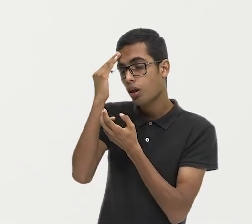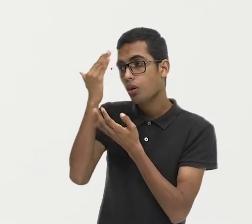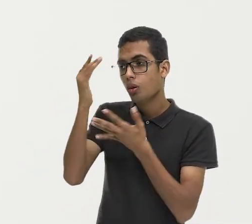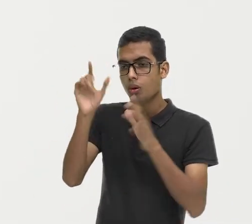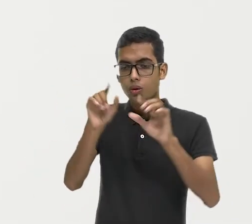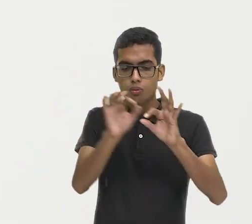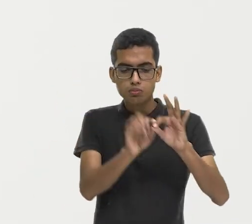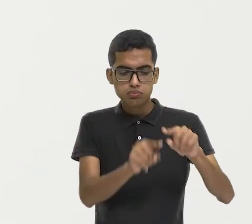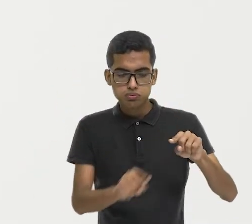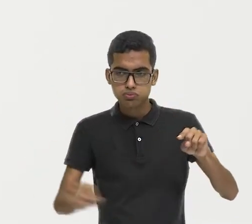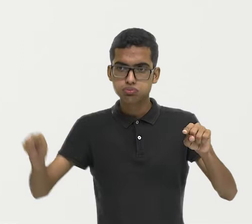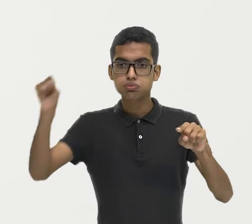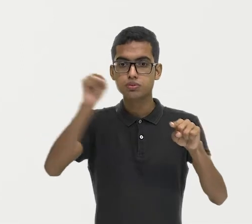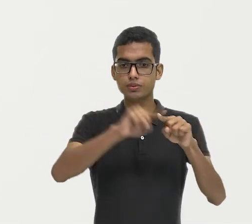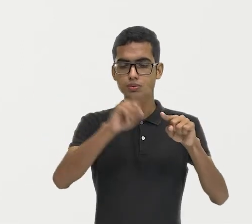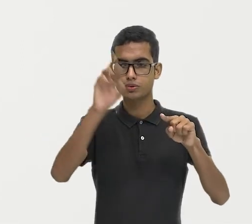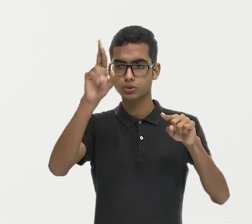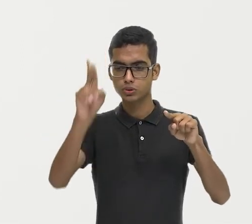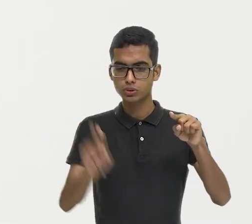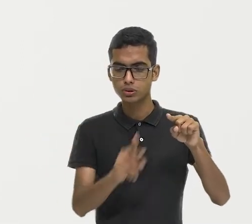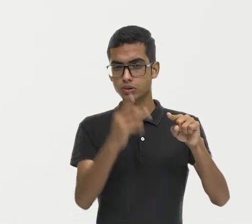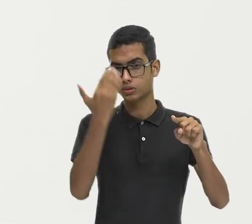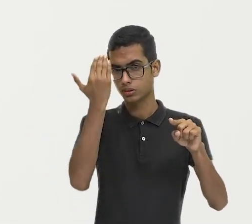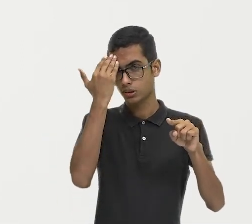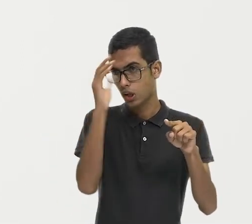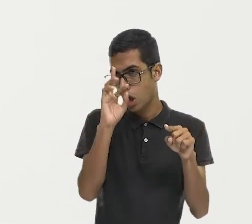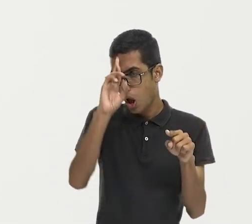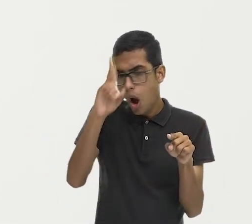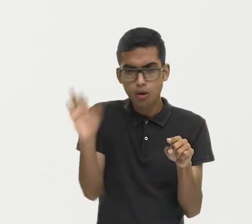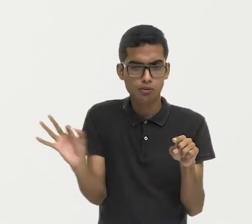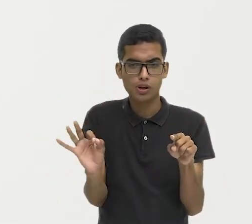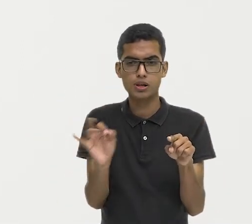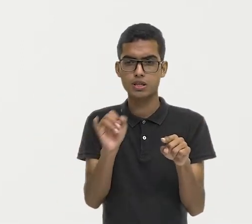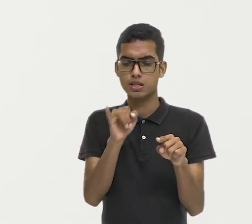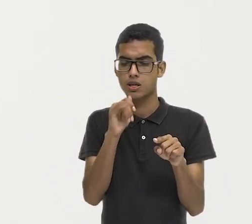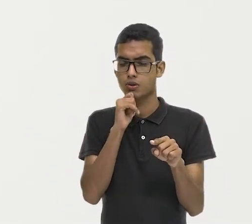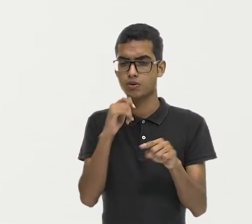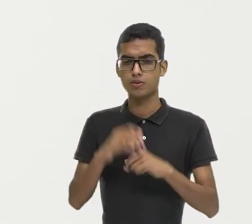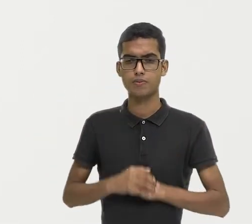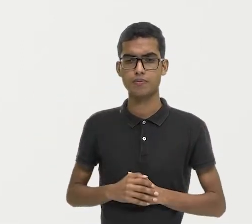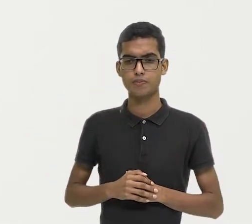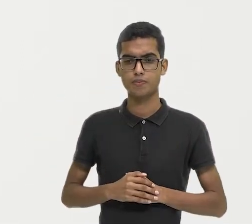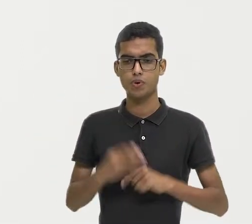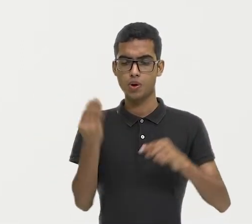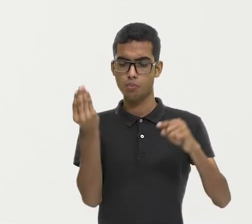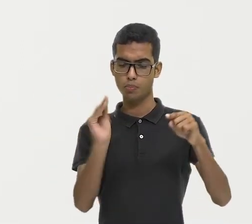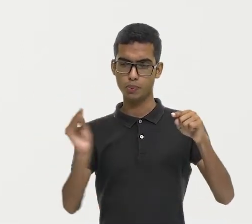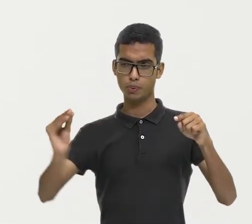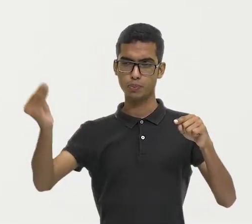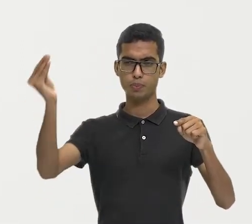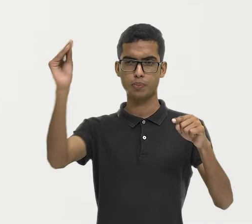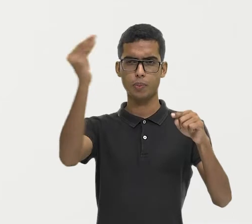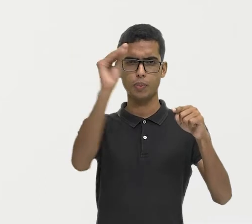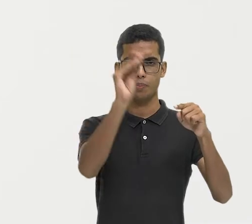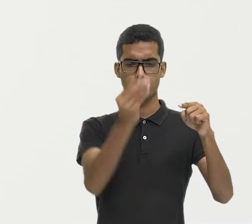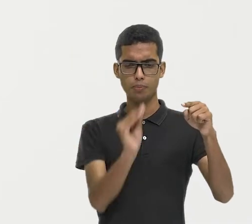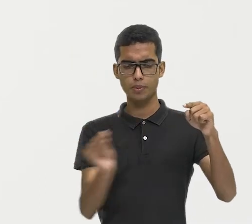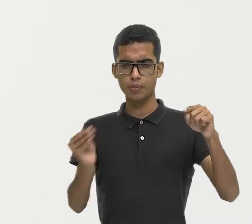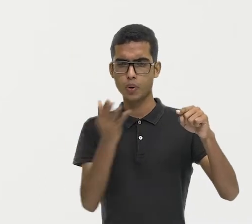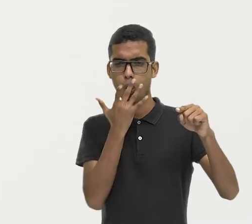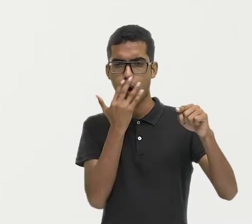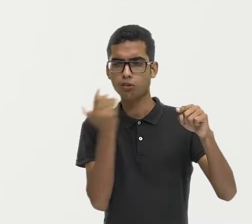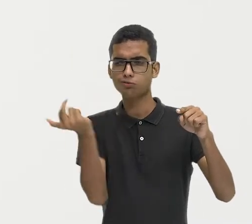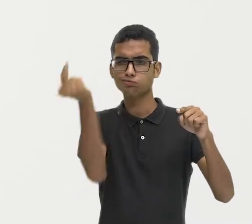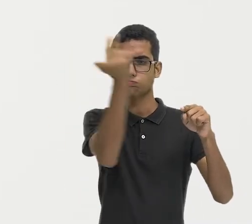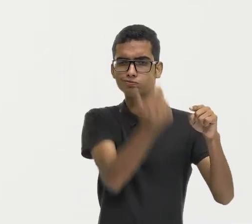justamente diferenciar e não se confundir. Até porque, se você colocar todos os setores da